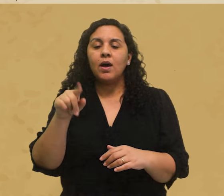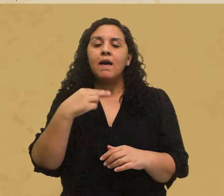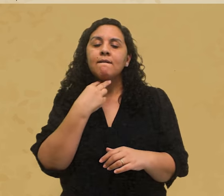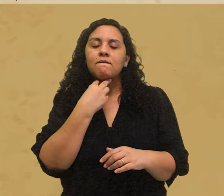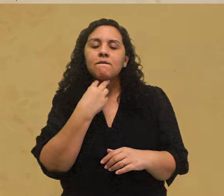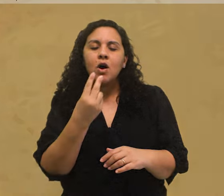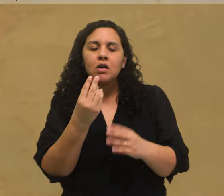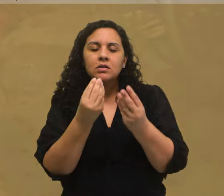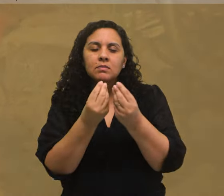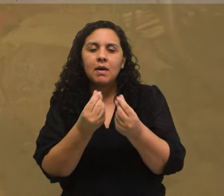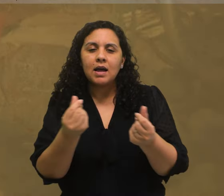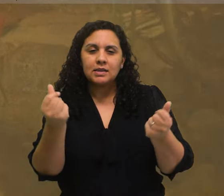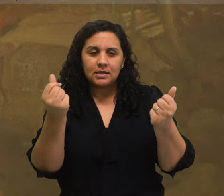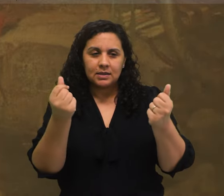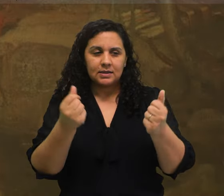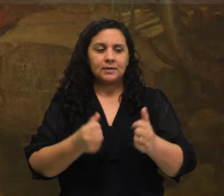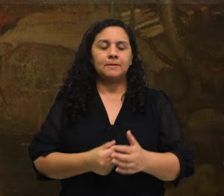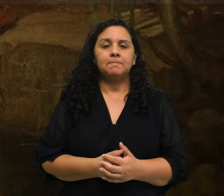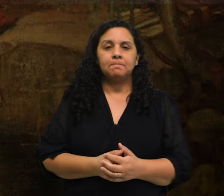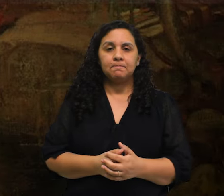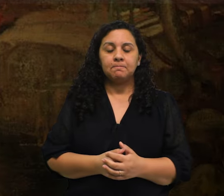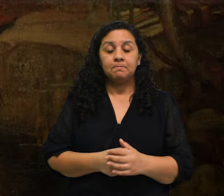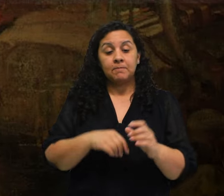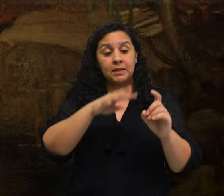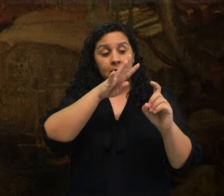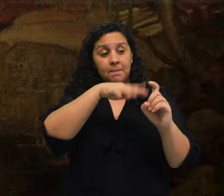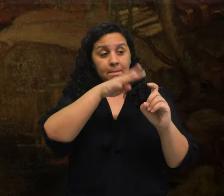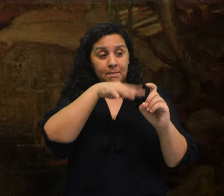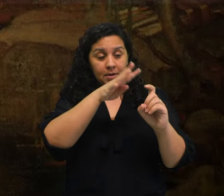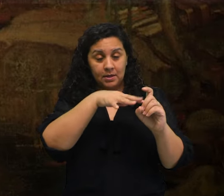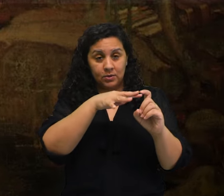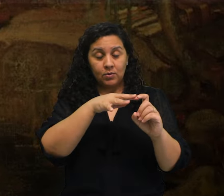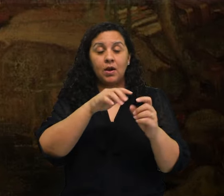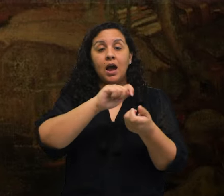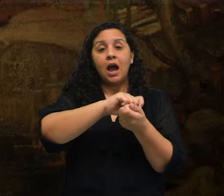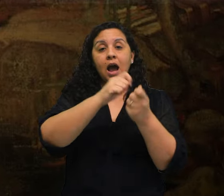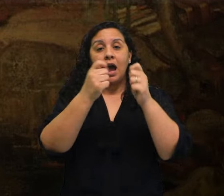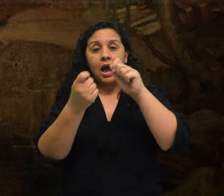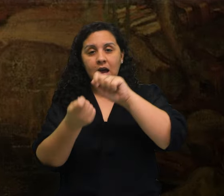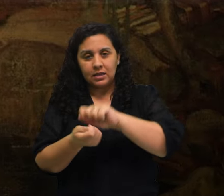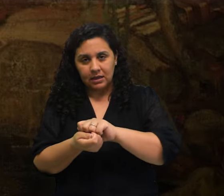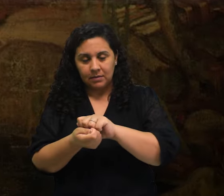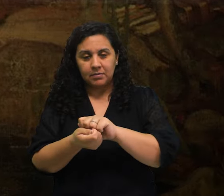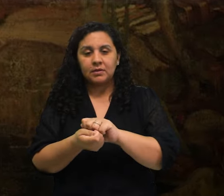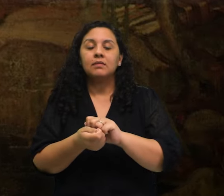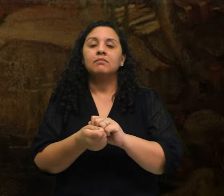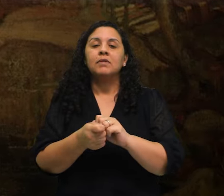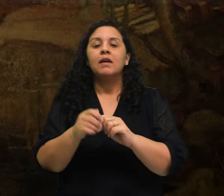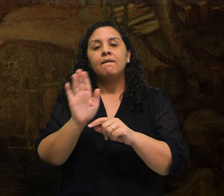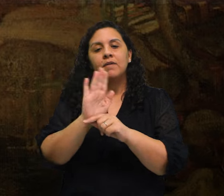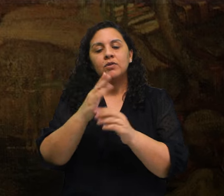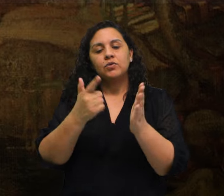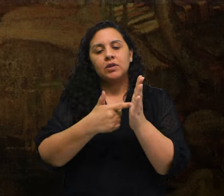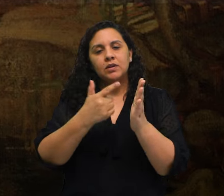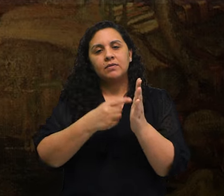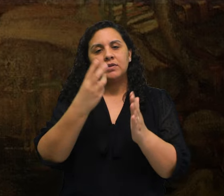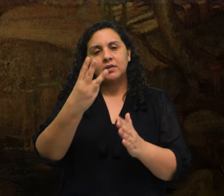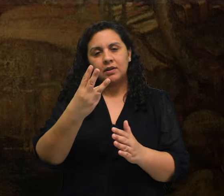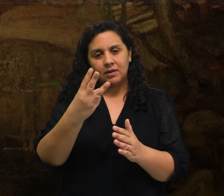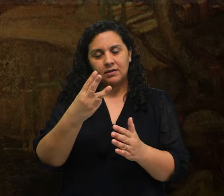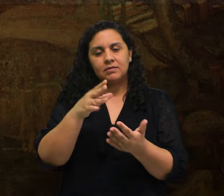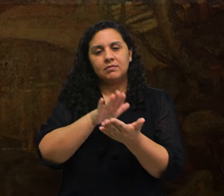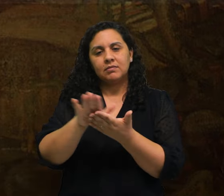como lírio. O mito de Narciso, adaptado de Metamorfoses, Ovídio, livro 3,